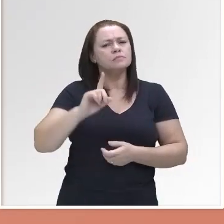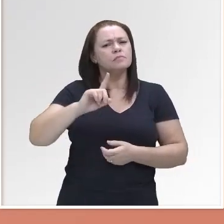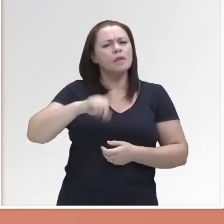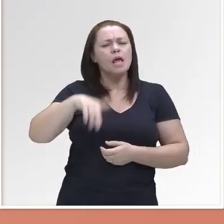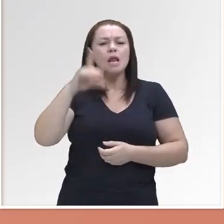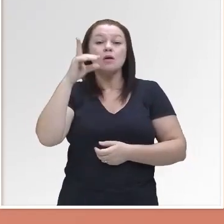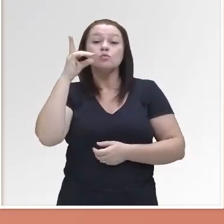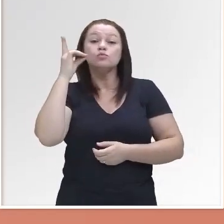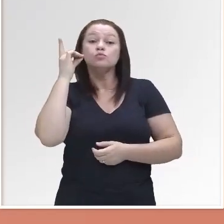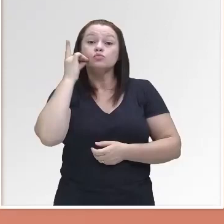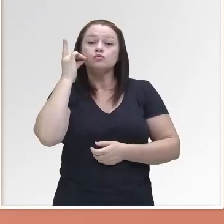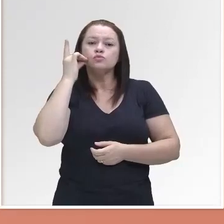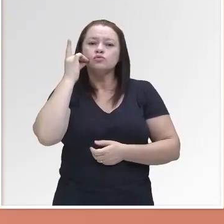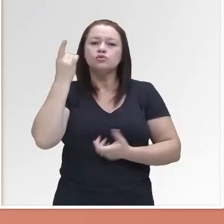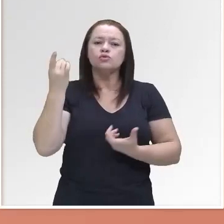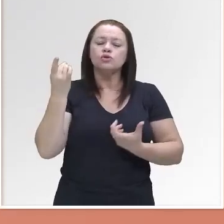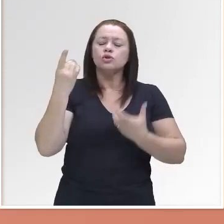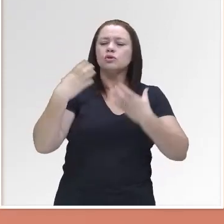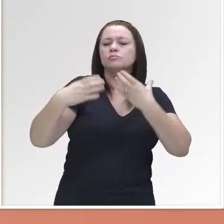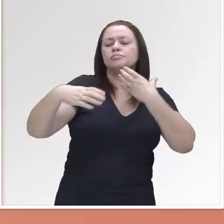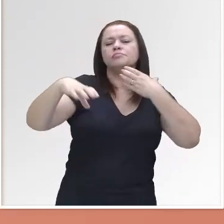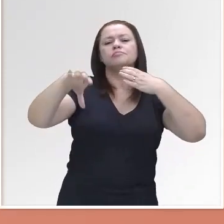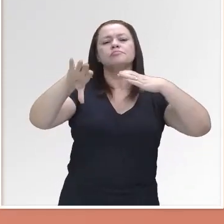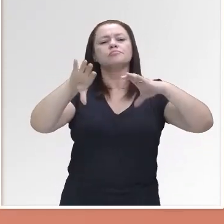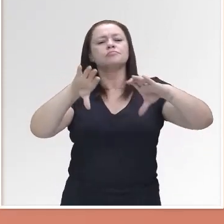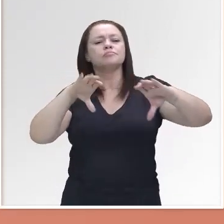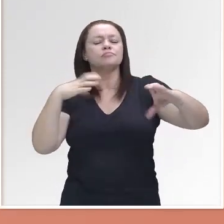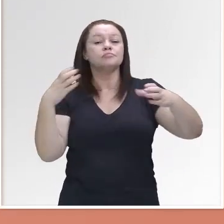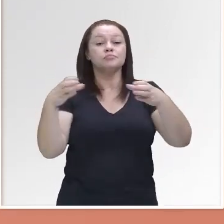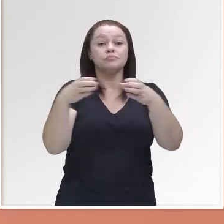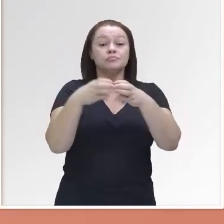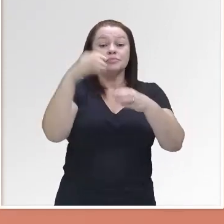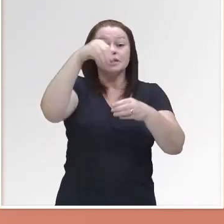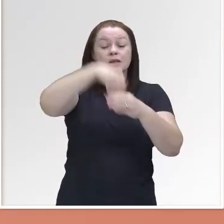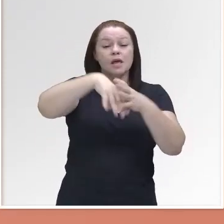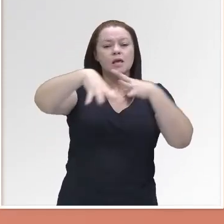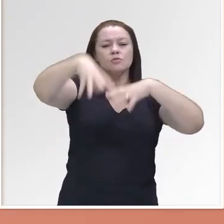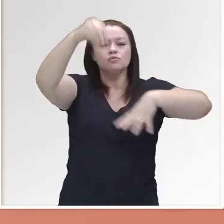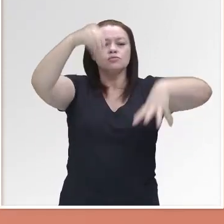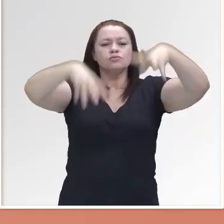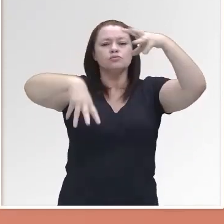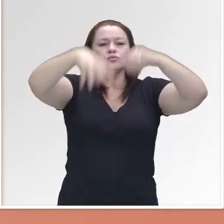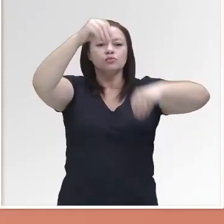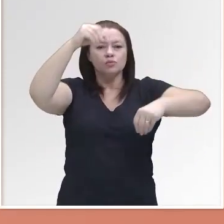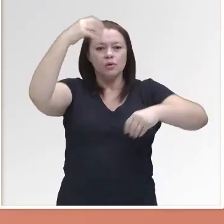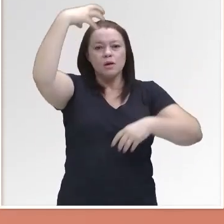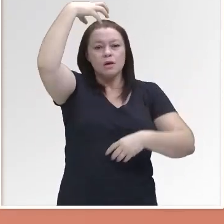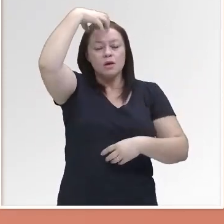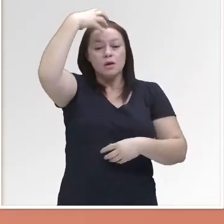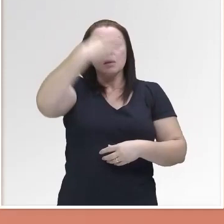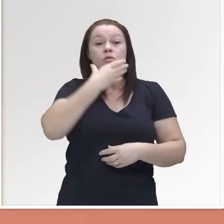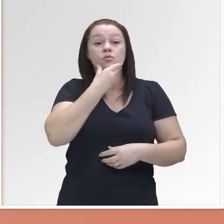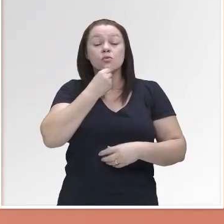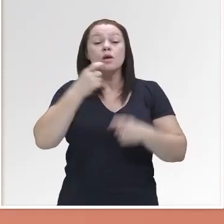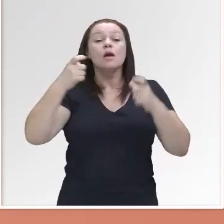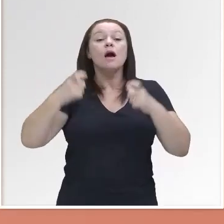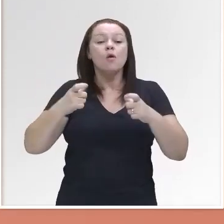Era o dia do concerto no reino do rei Tritão, no fundo do